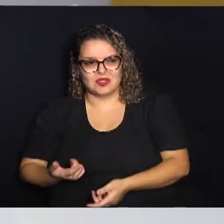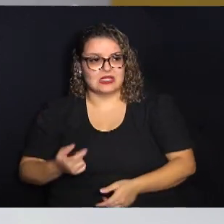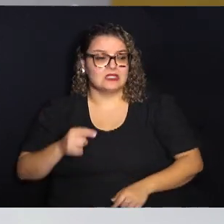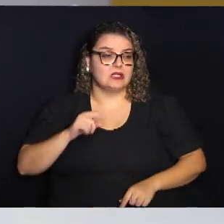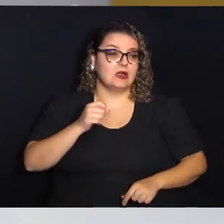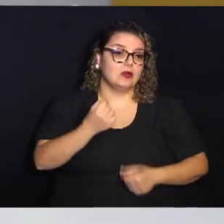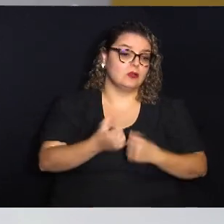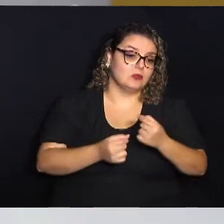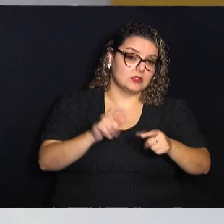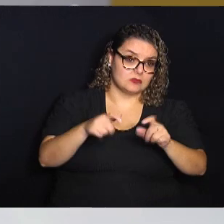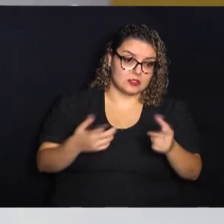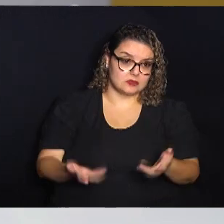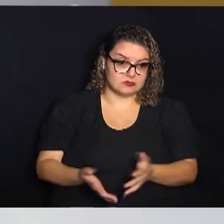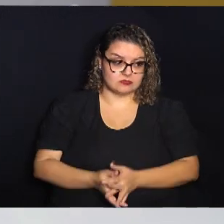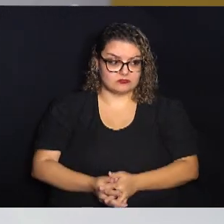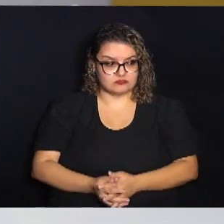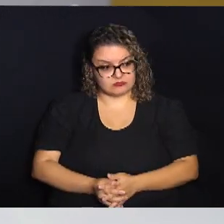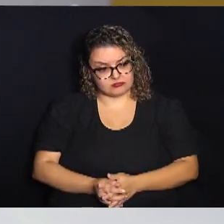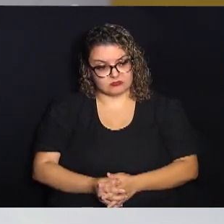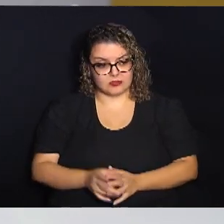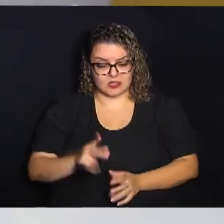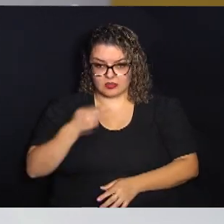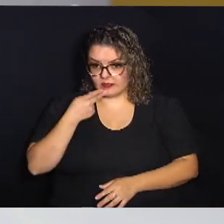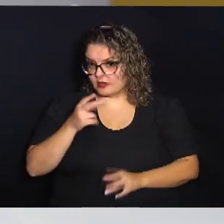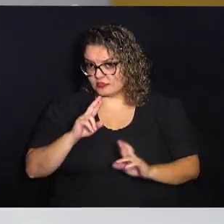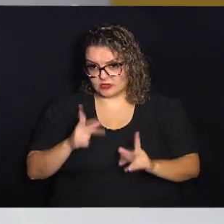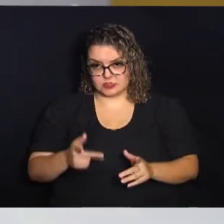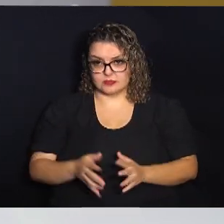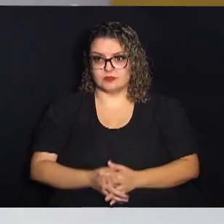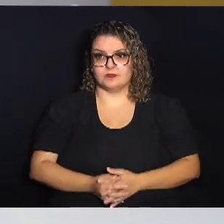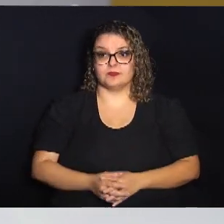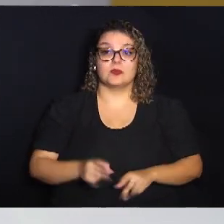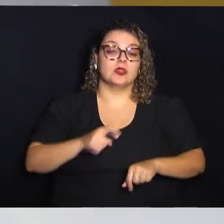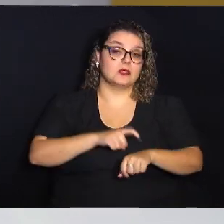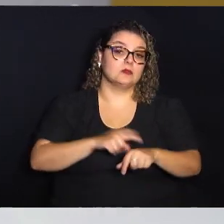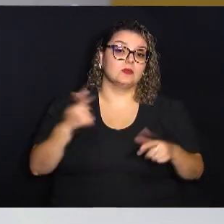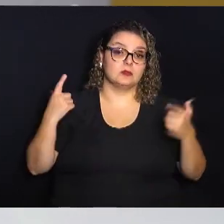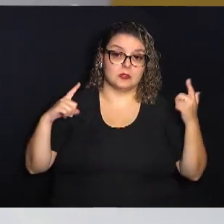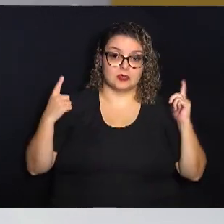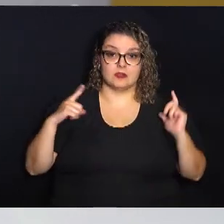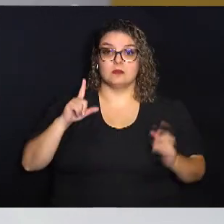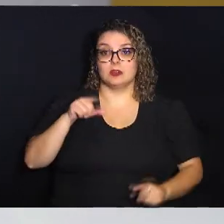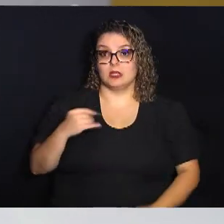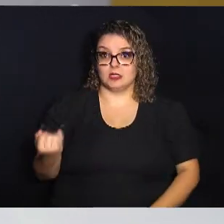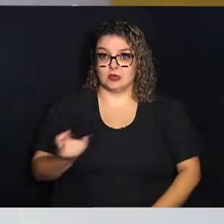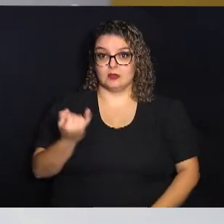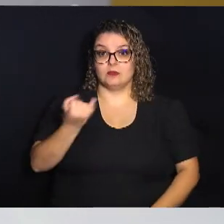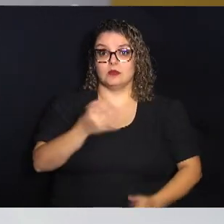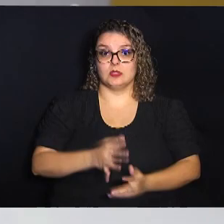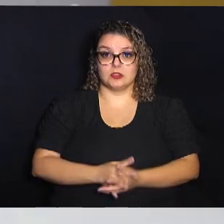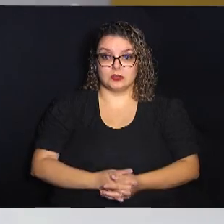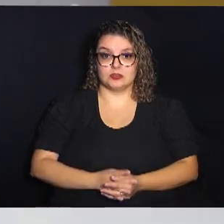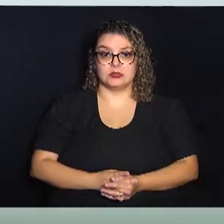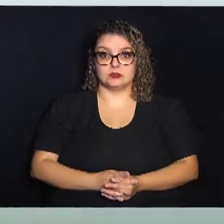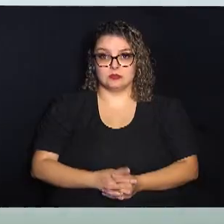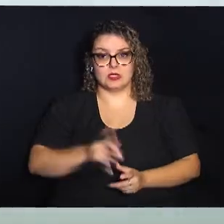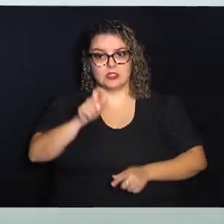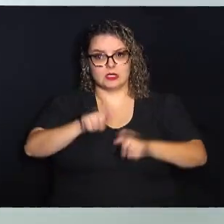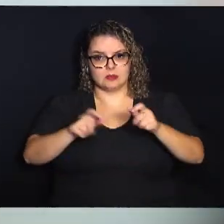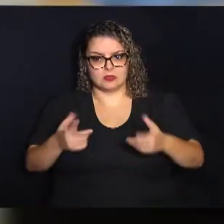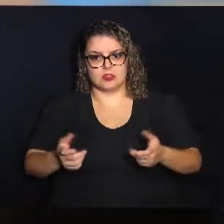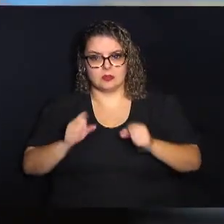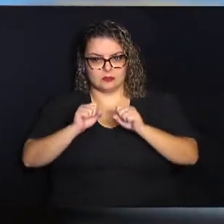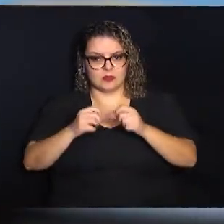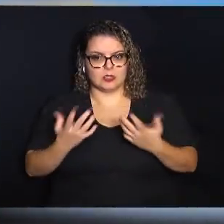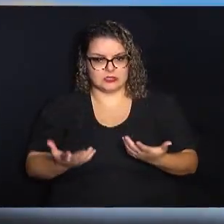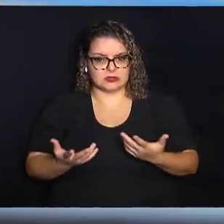Outras pessoas, no entanto, dizem o contrário, que esses momentos de lazer são extremamente importantes para que a pessoa